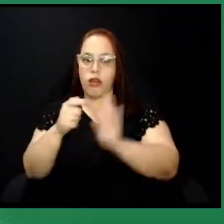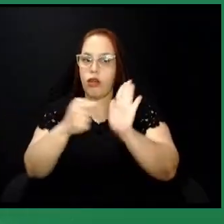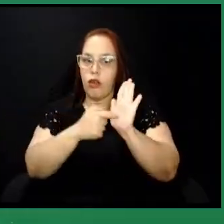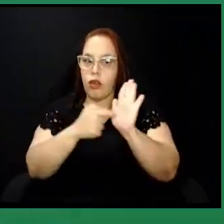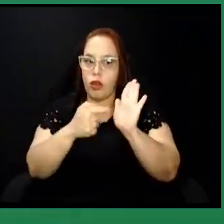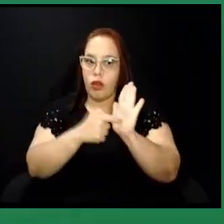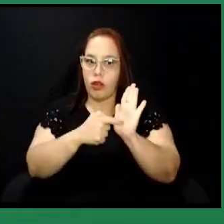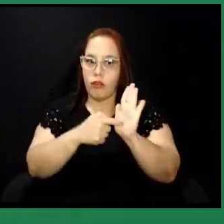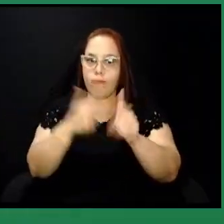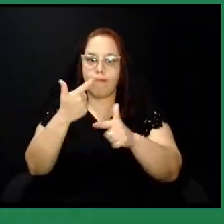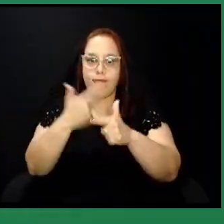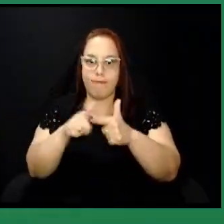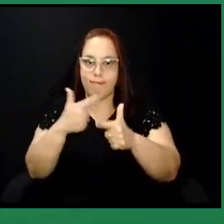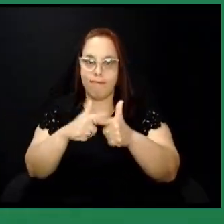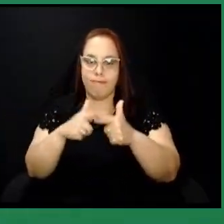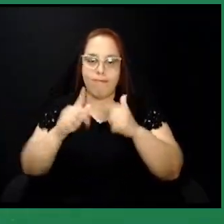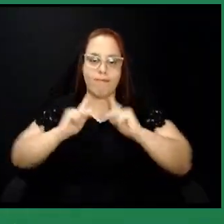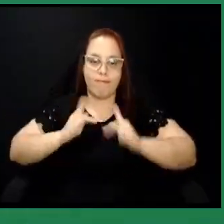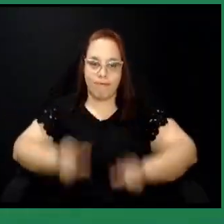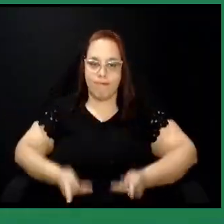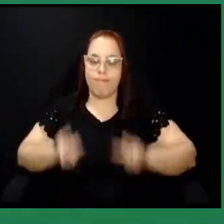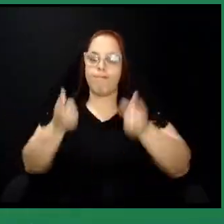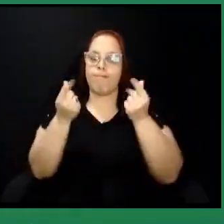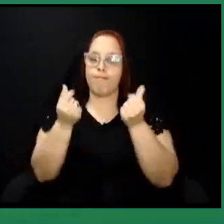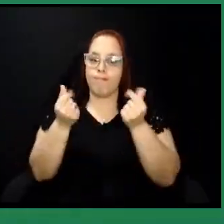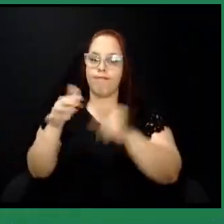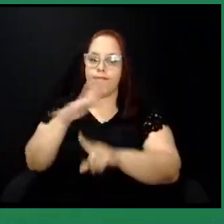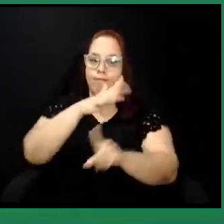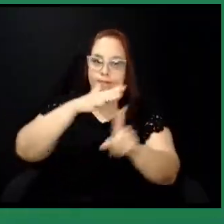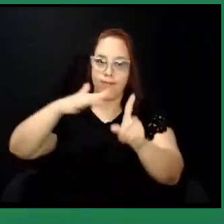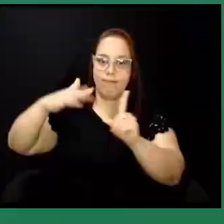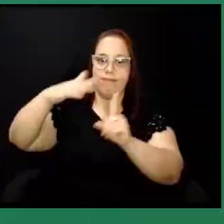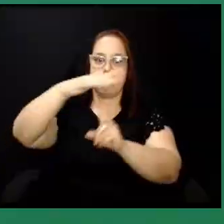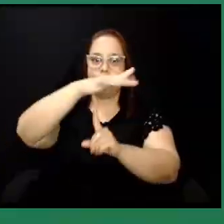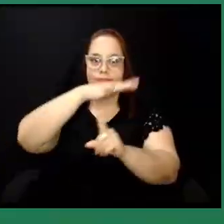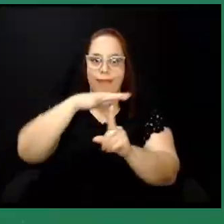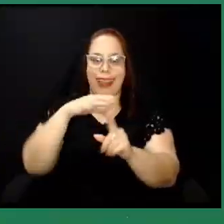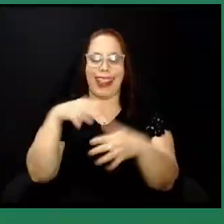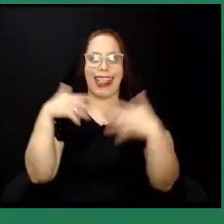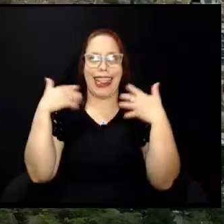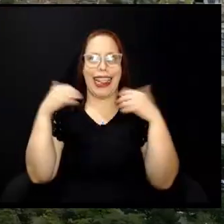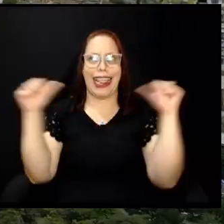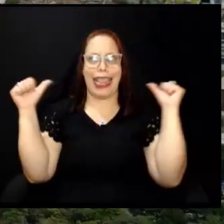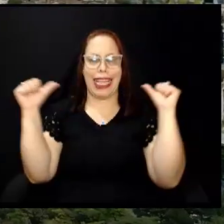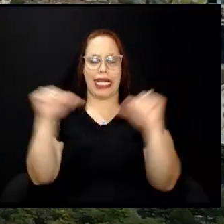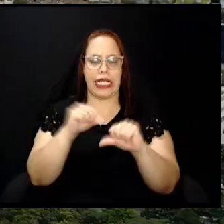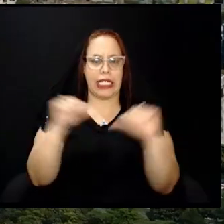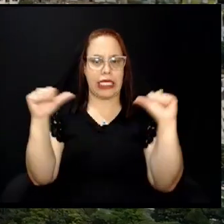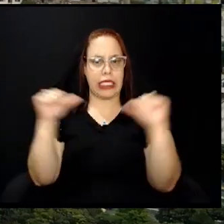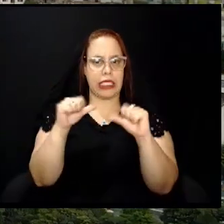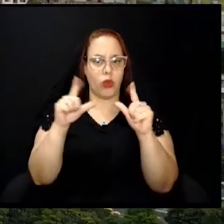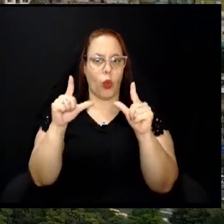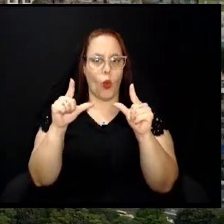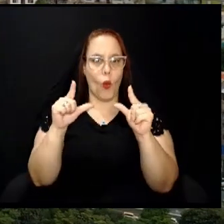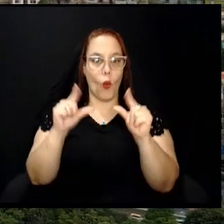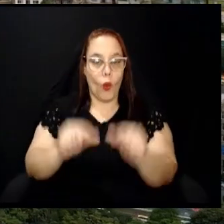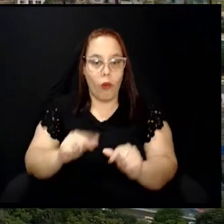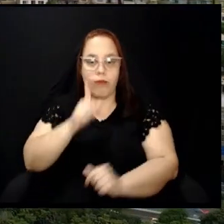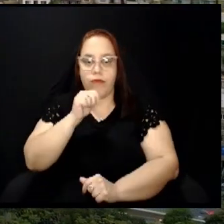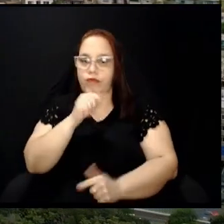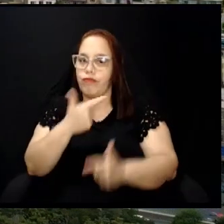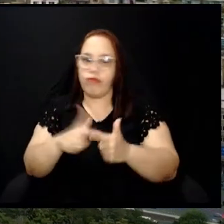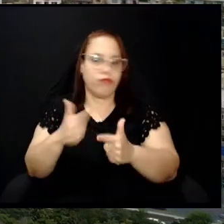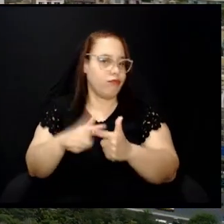para consequências humanitárias, econômicas e ambientais catastróficas. A escassez de água não é um